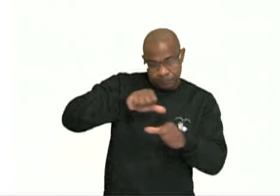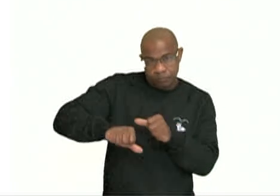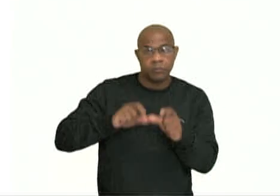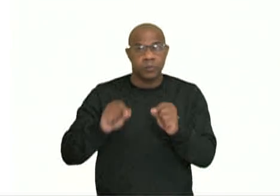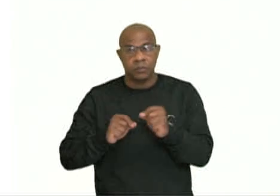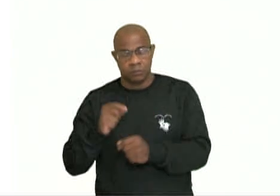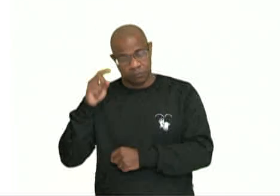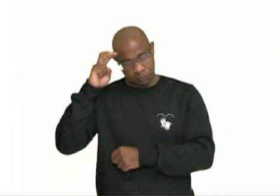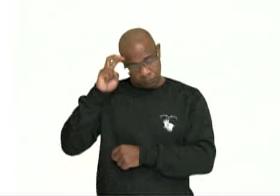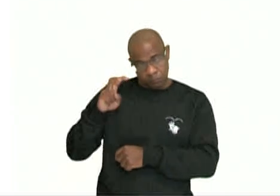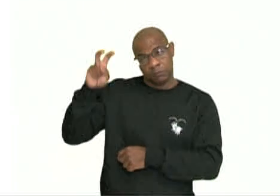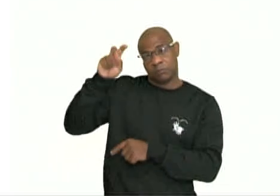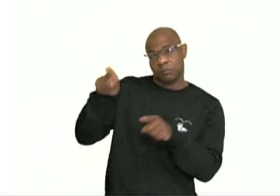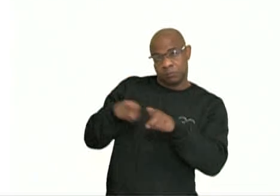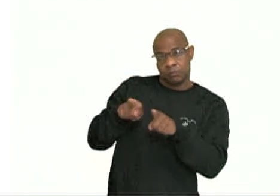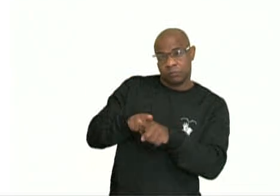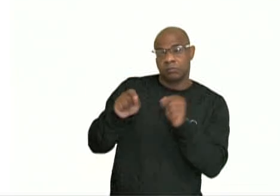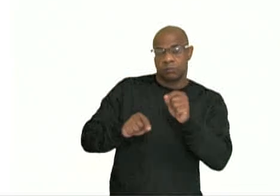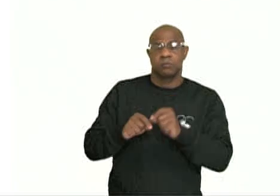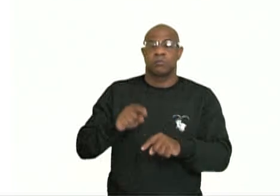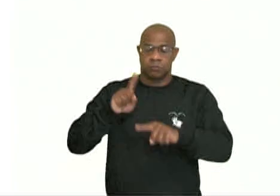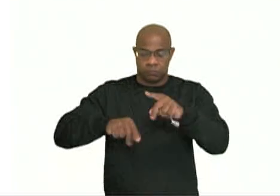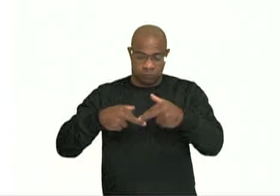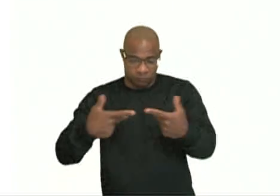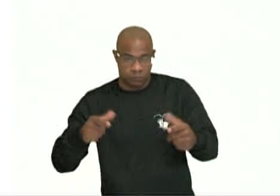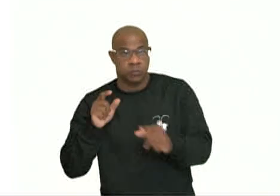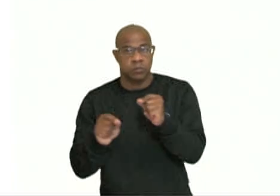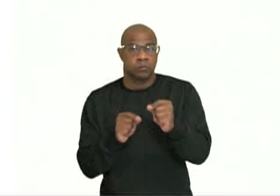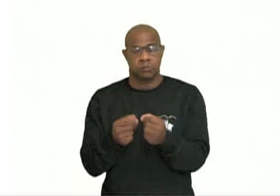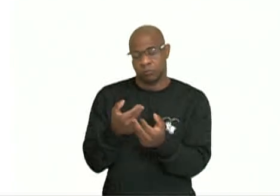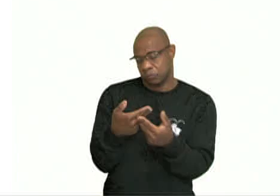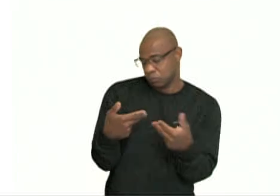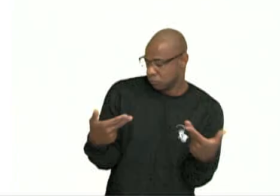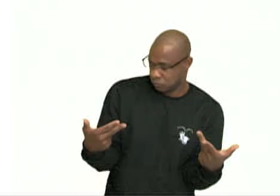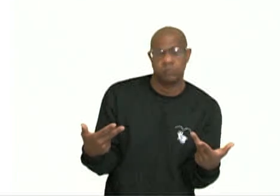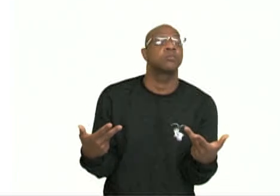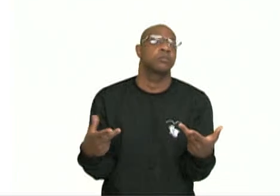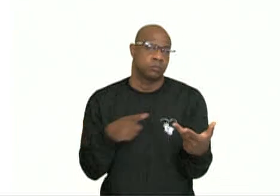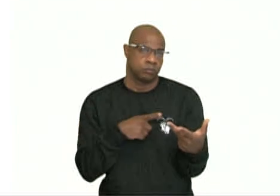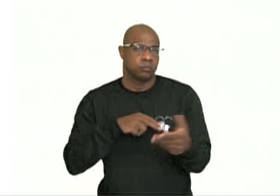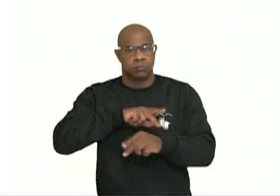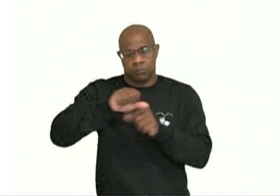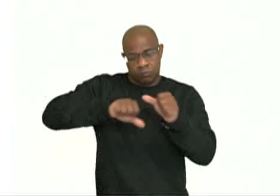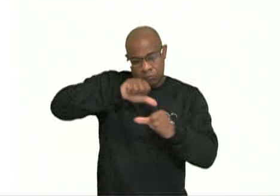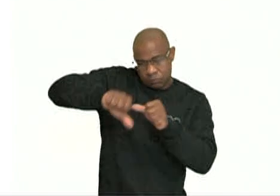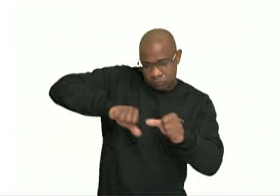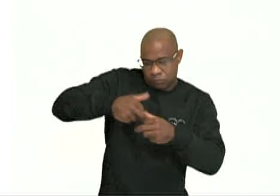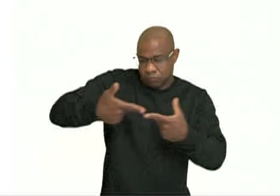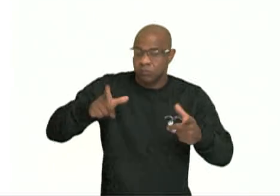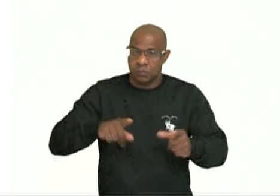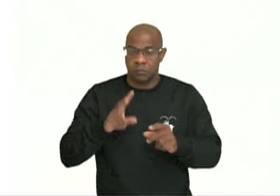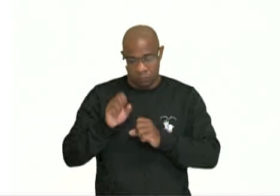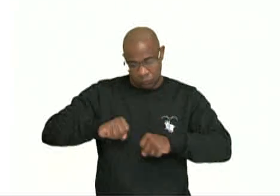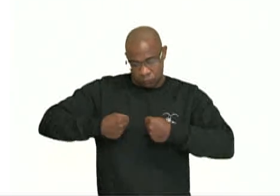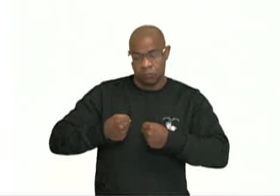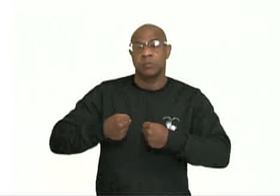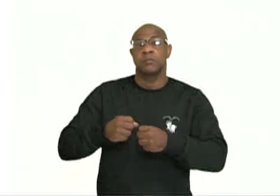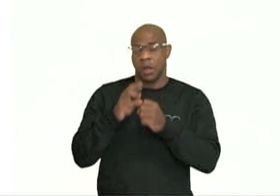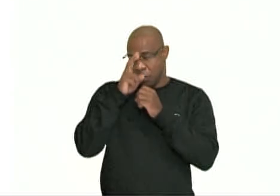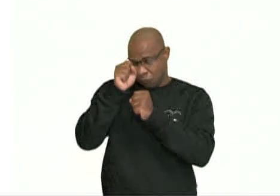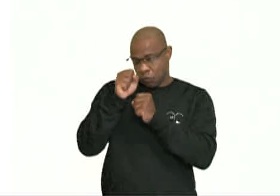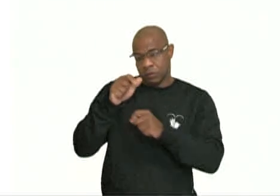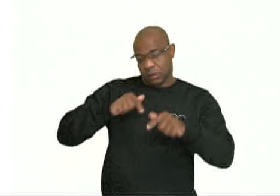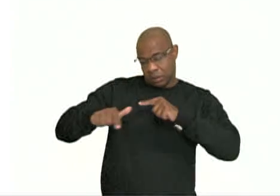tanto intelectualmente quanto materialmente os objetos, as coisas, o trabalho, vai ser essa força de trabalho. No